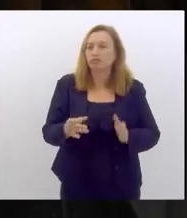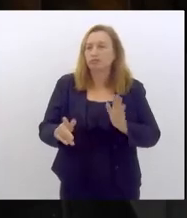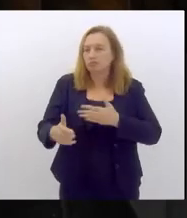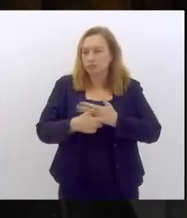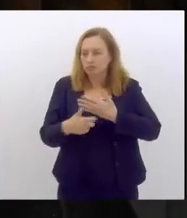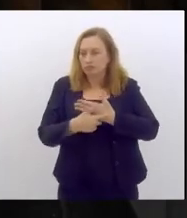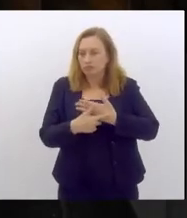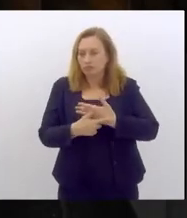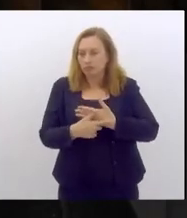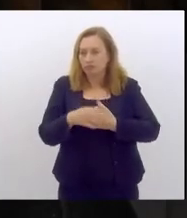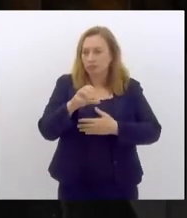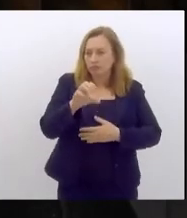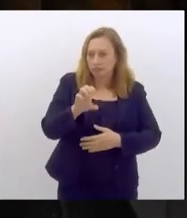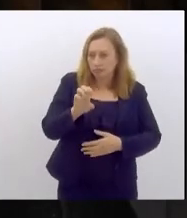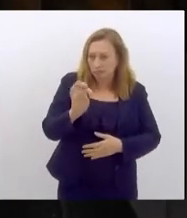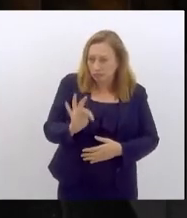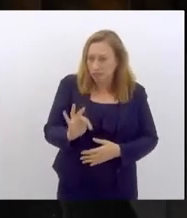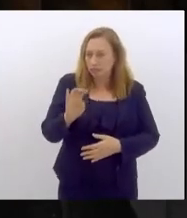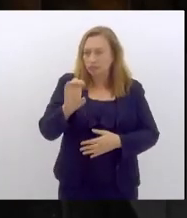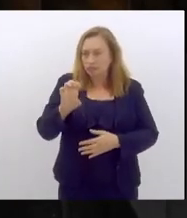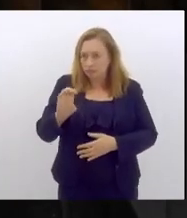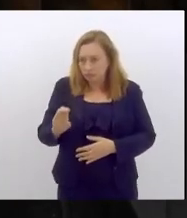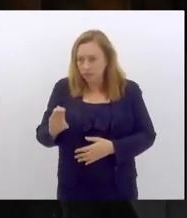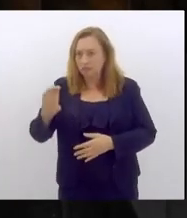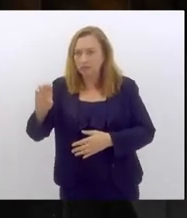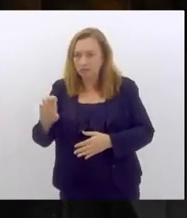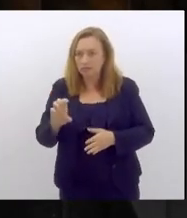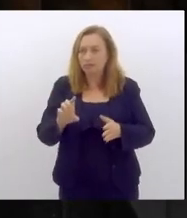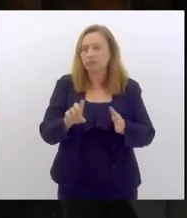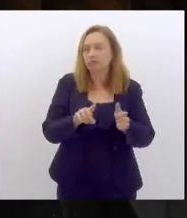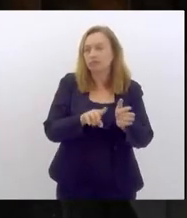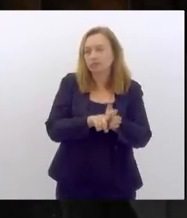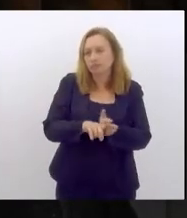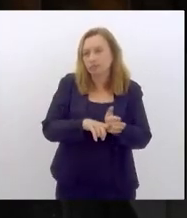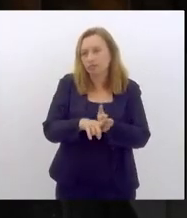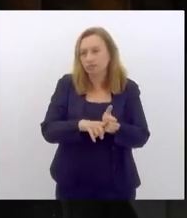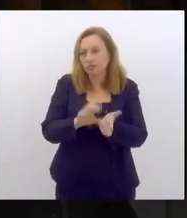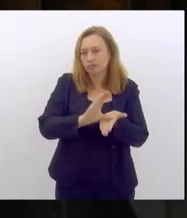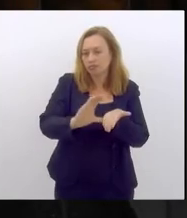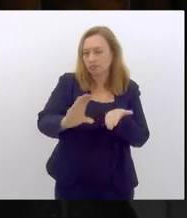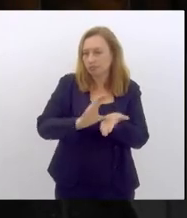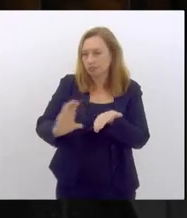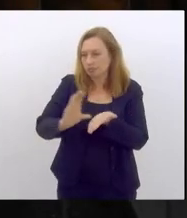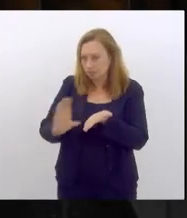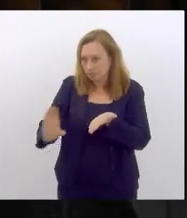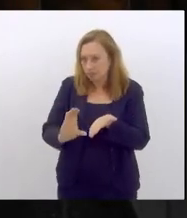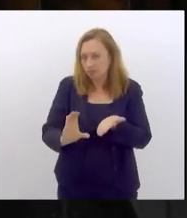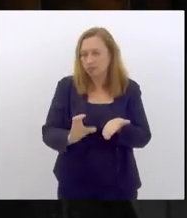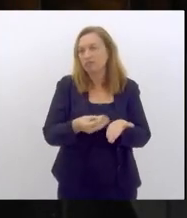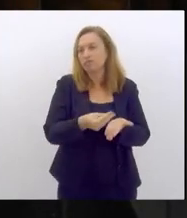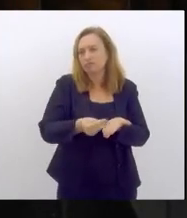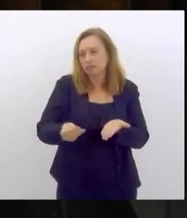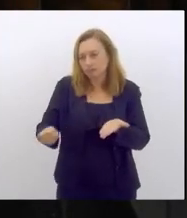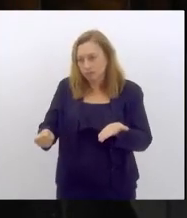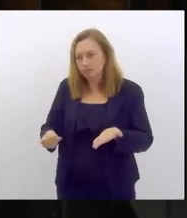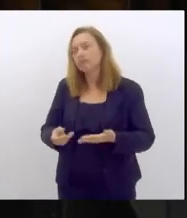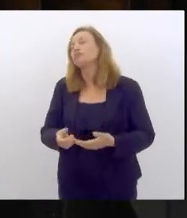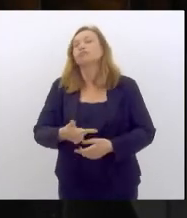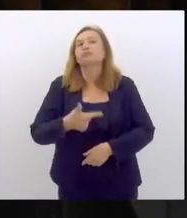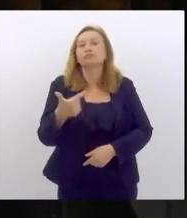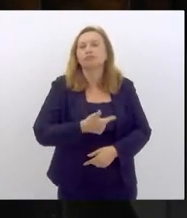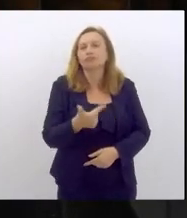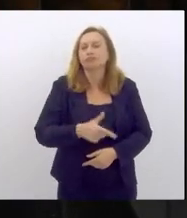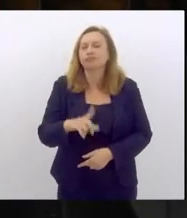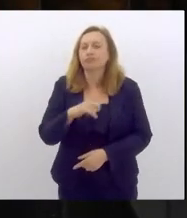o TCE, como órgão fiscalizador desses repasses, da lógica que se tem de distribuição. Segundo,